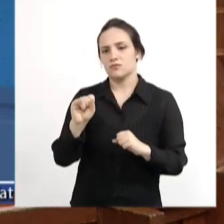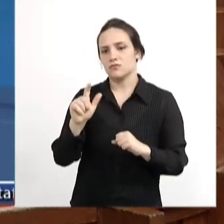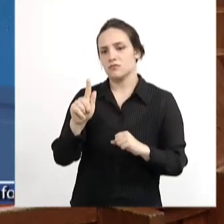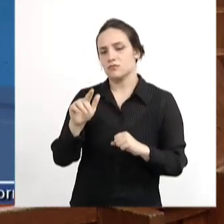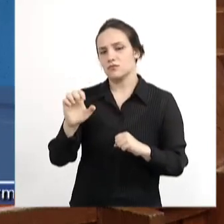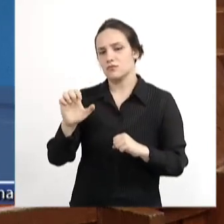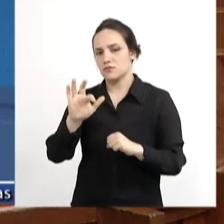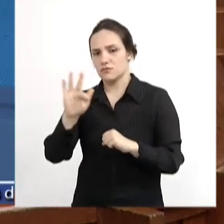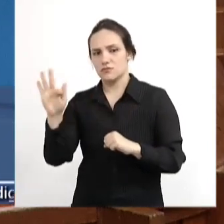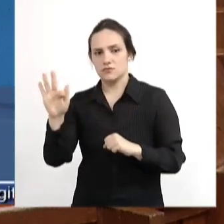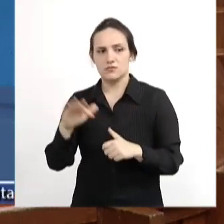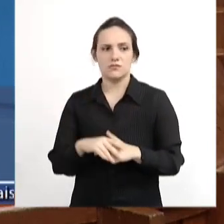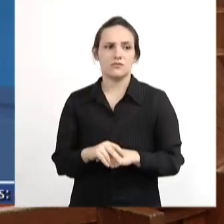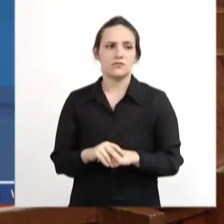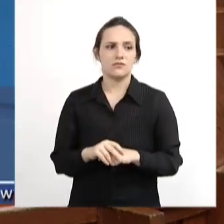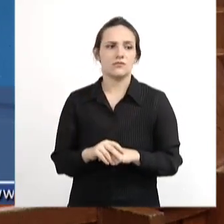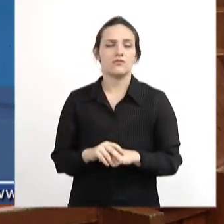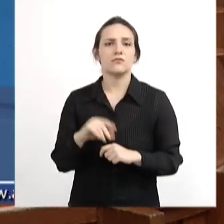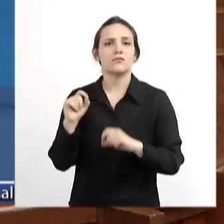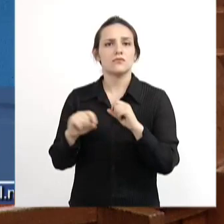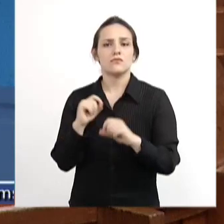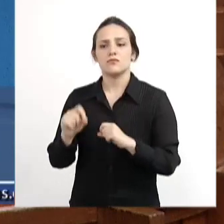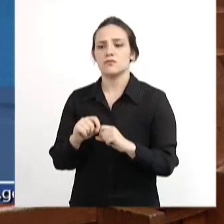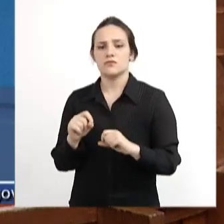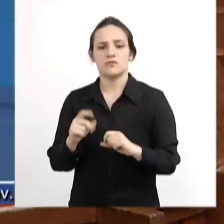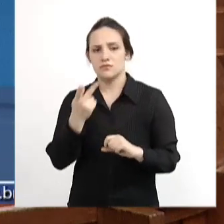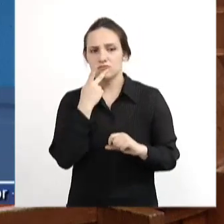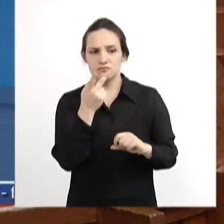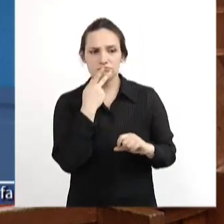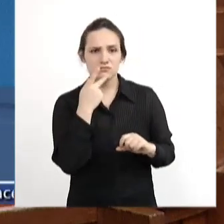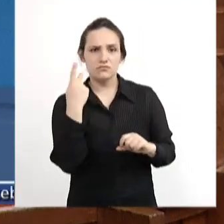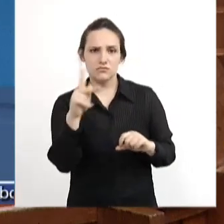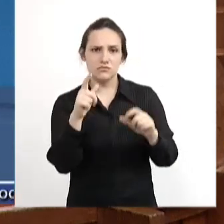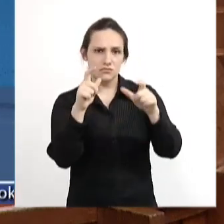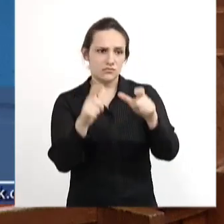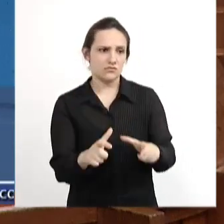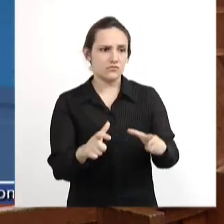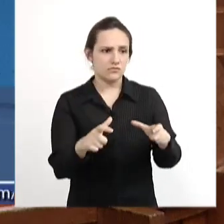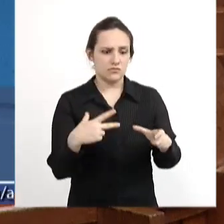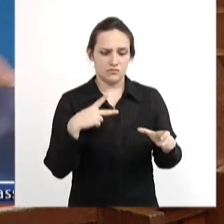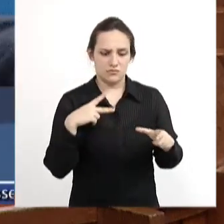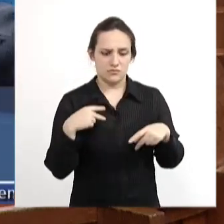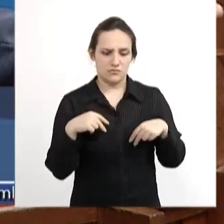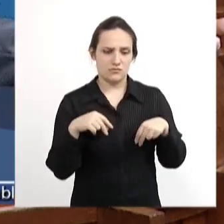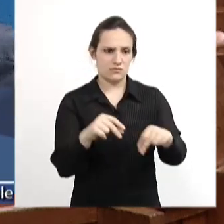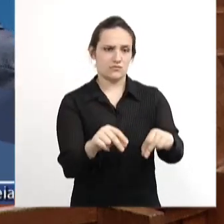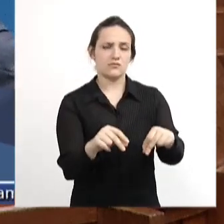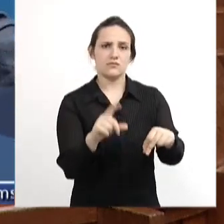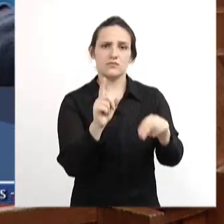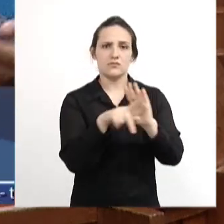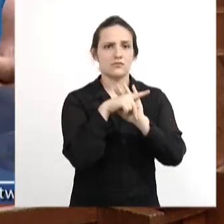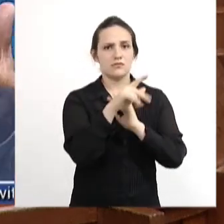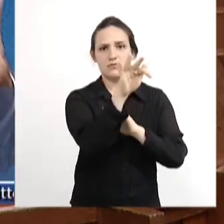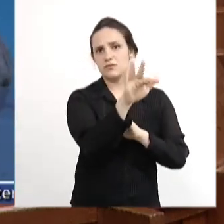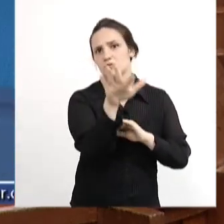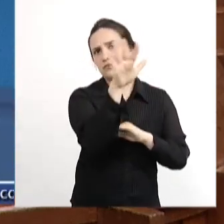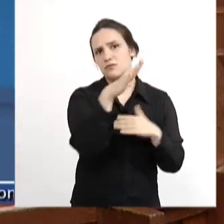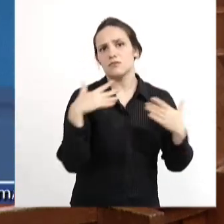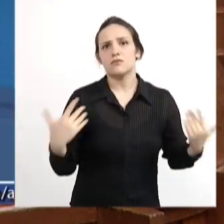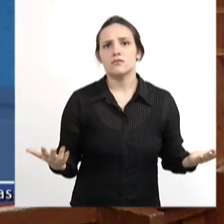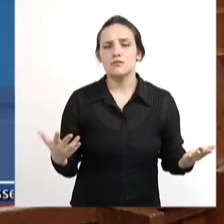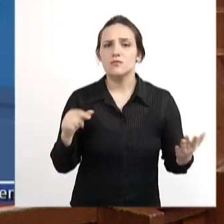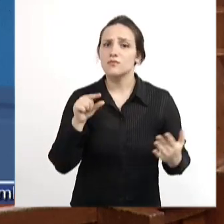Plota a sua propriedade privada como se fosse uma terra indígena. Você tem a certidão negativa